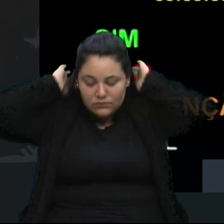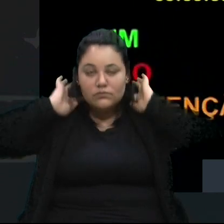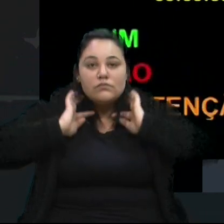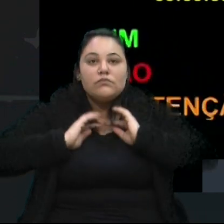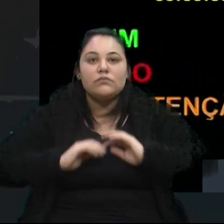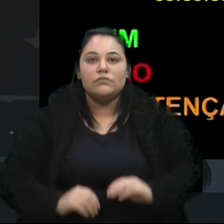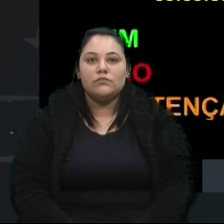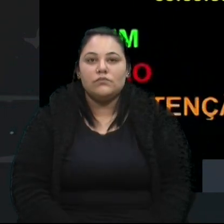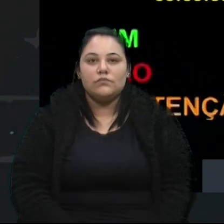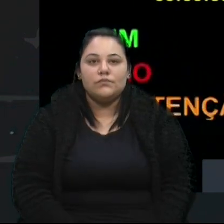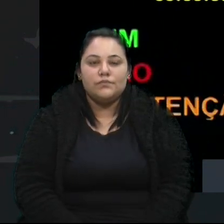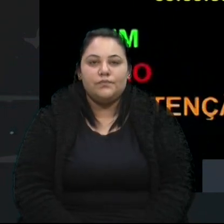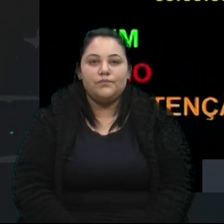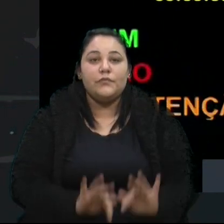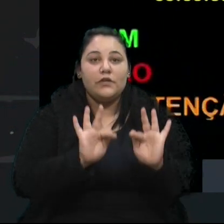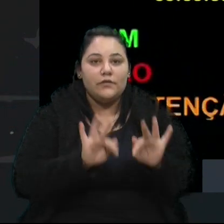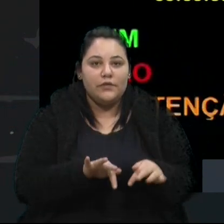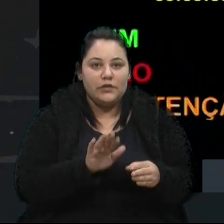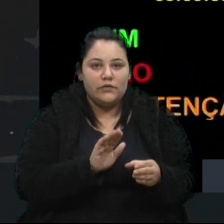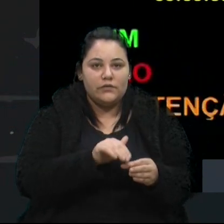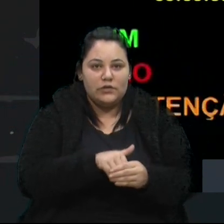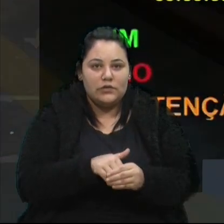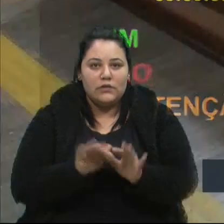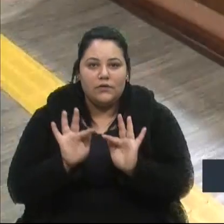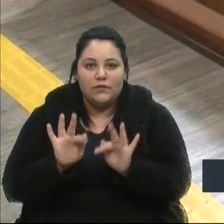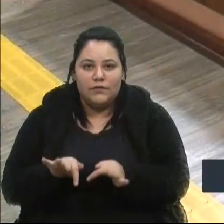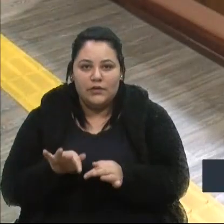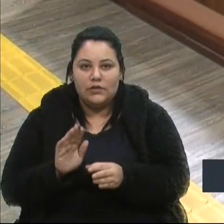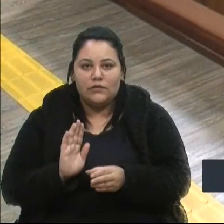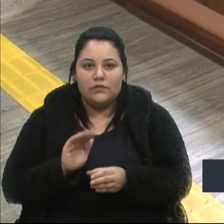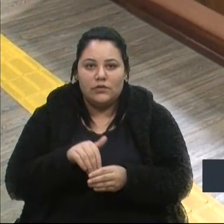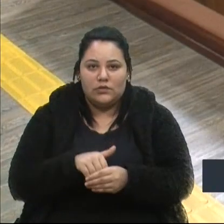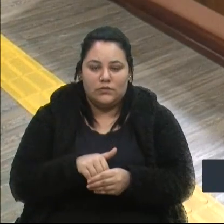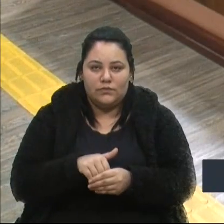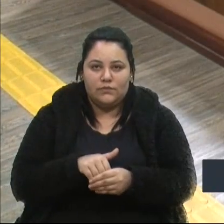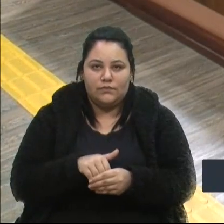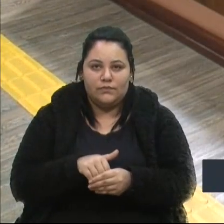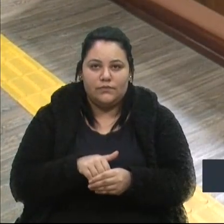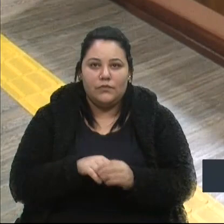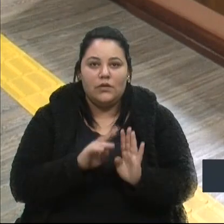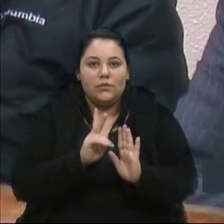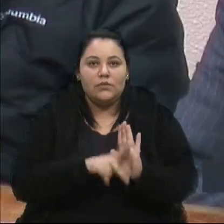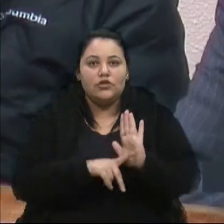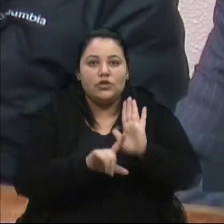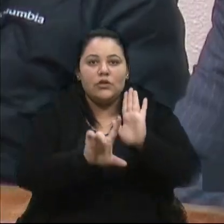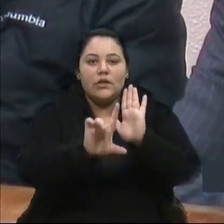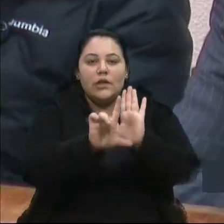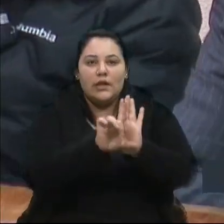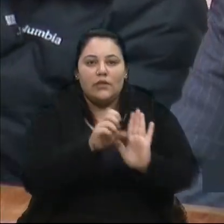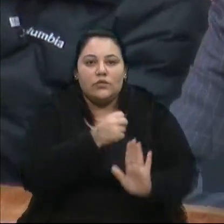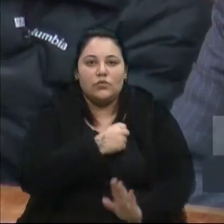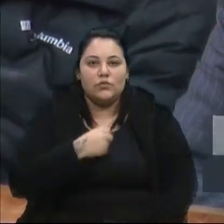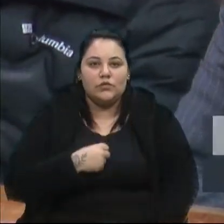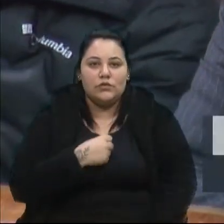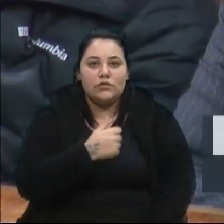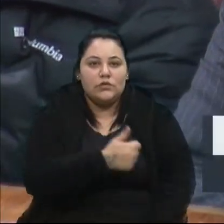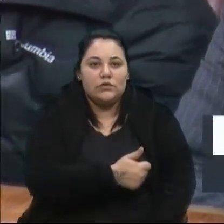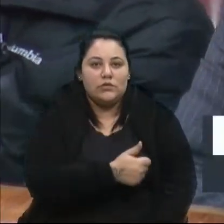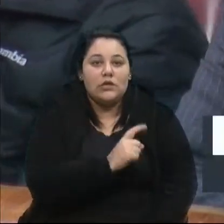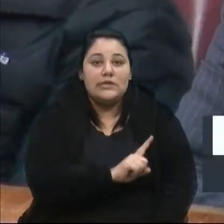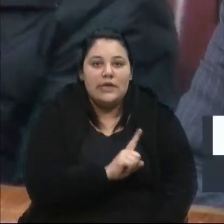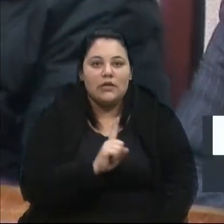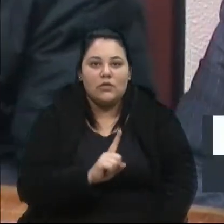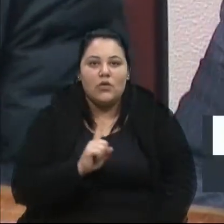Encerrado o registro dos votos, encerrada a votação. Projeto de lei número